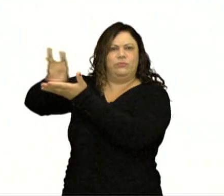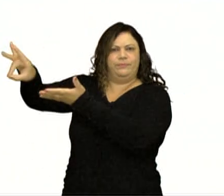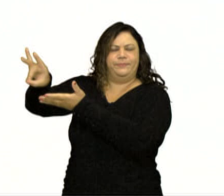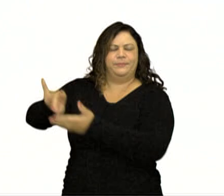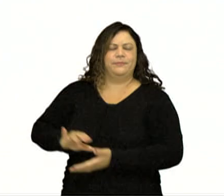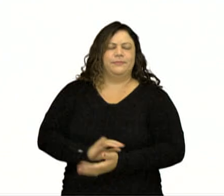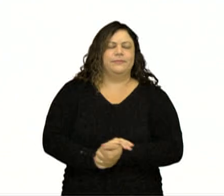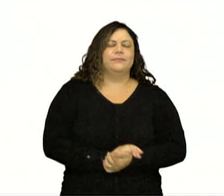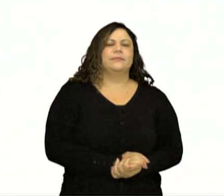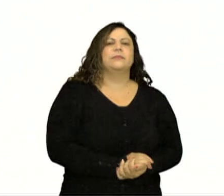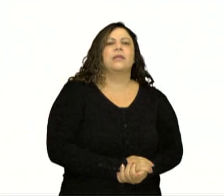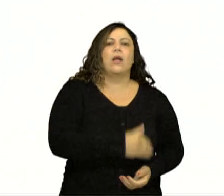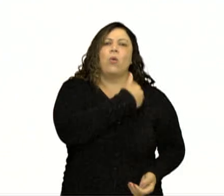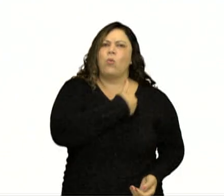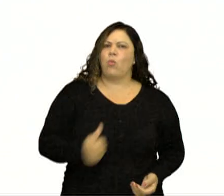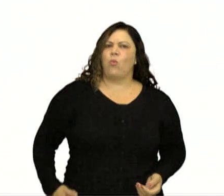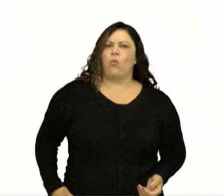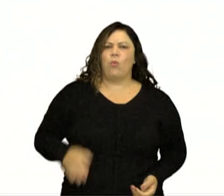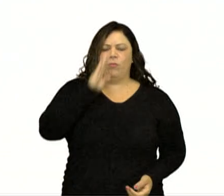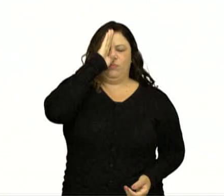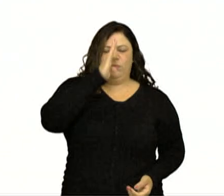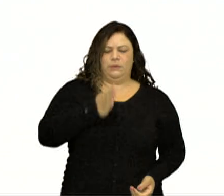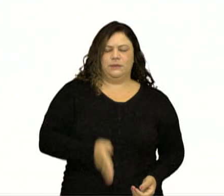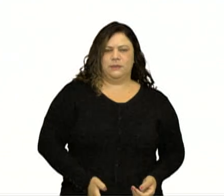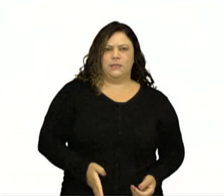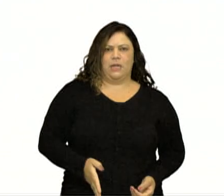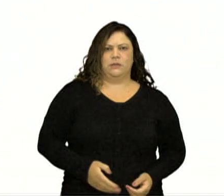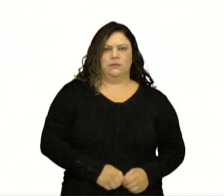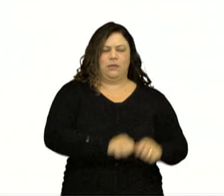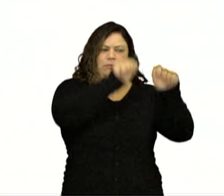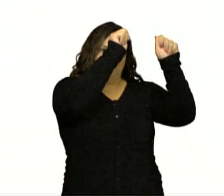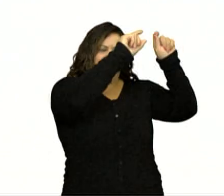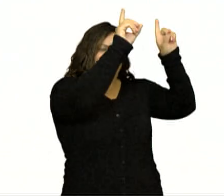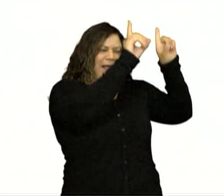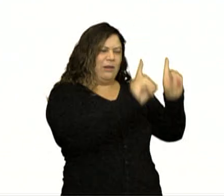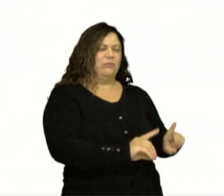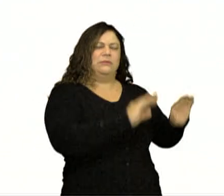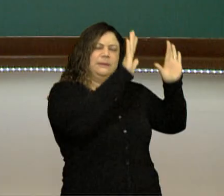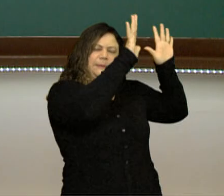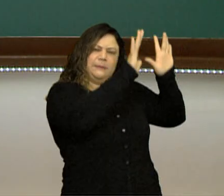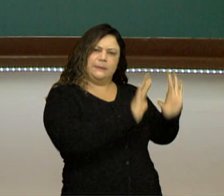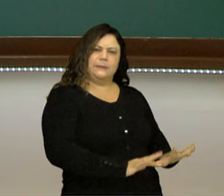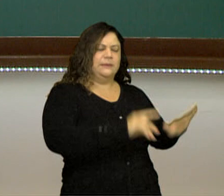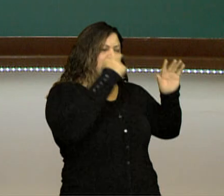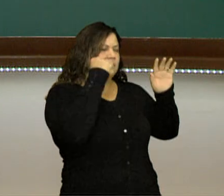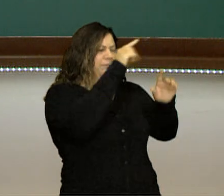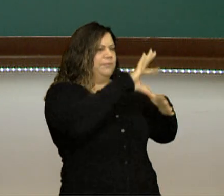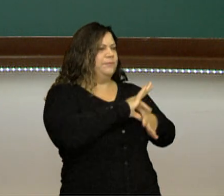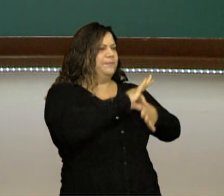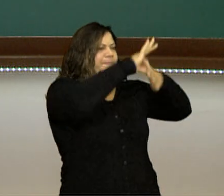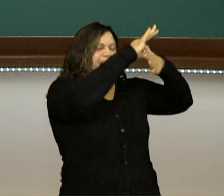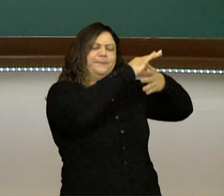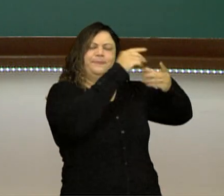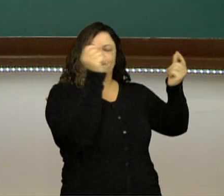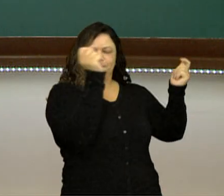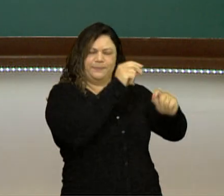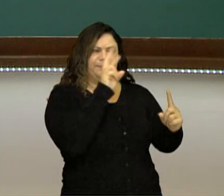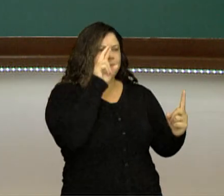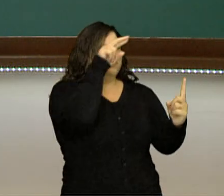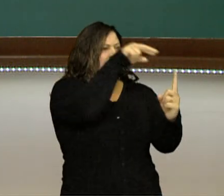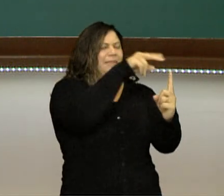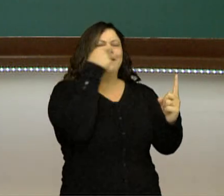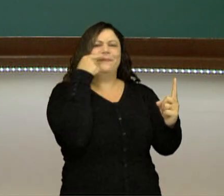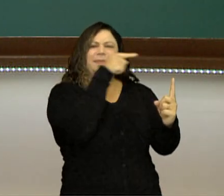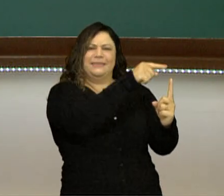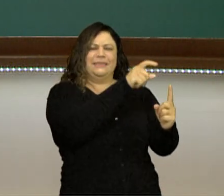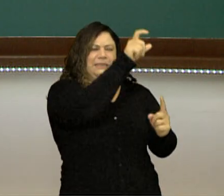governo extremamente centralizado, o culto à personalidade do líder, visto ele como uma representação da vontade e da virtude